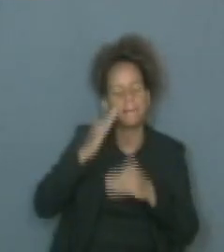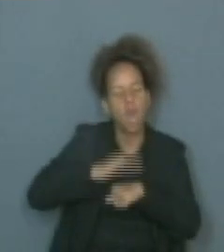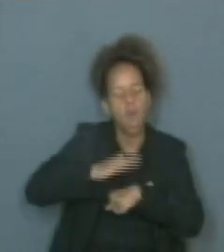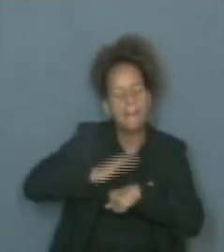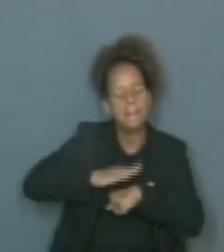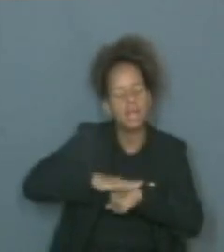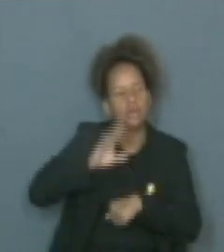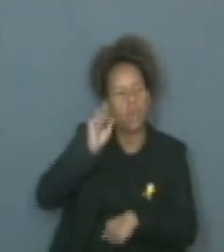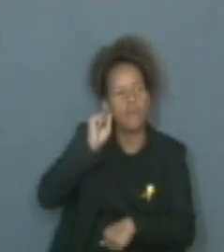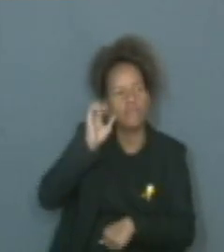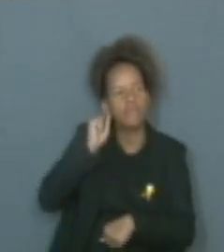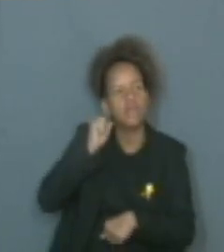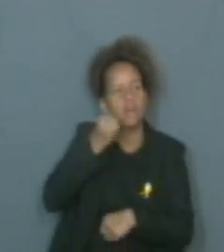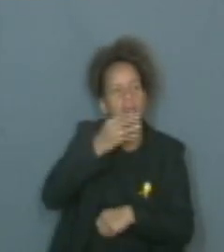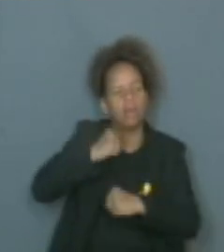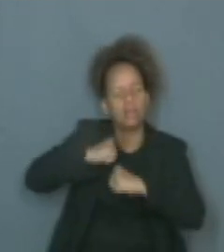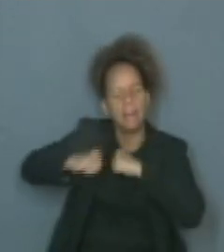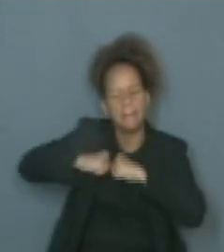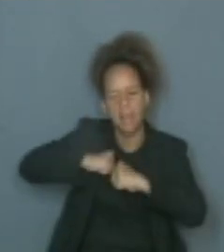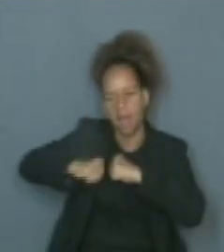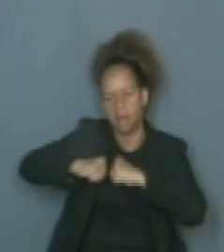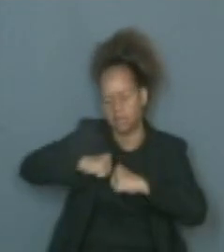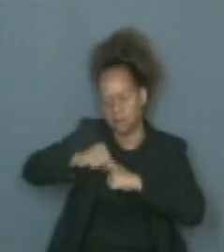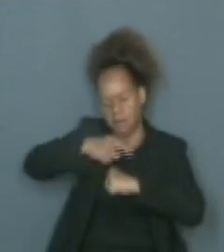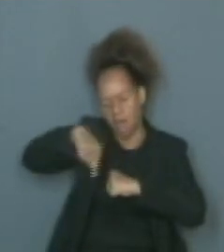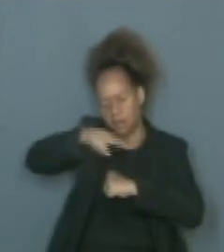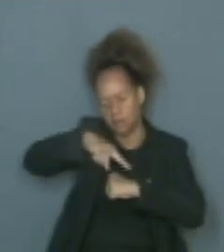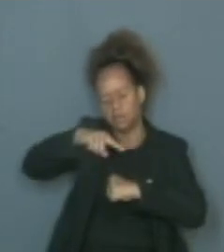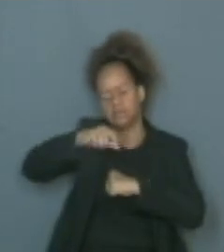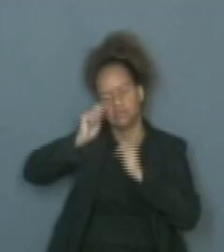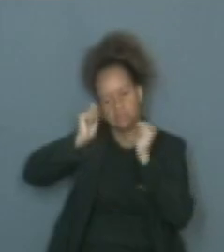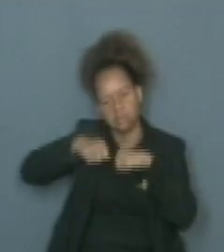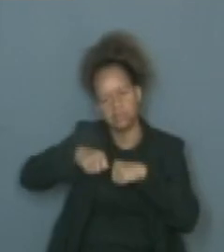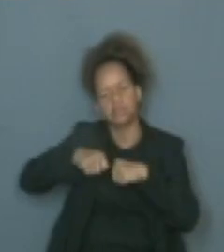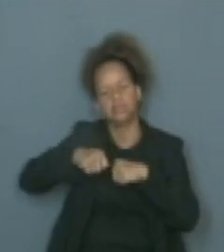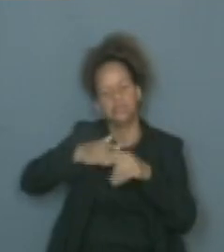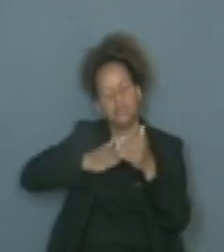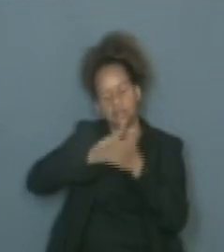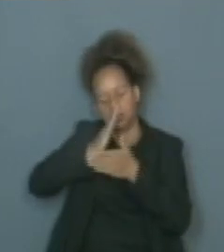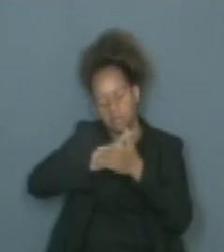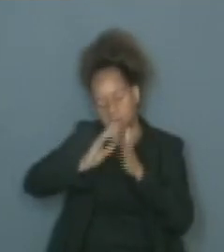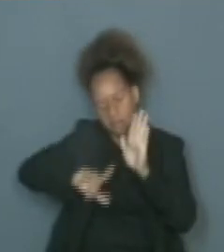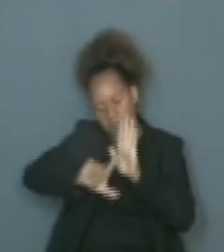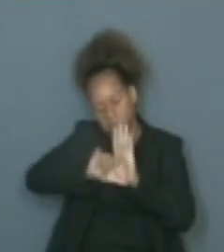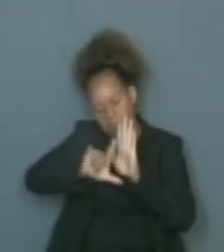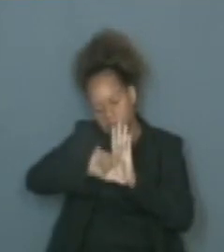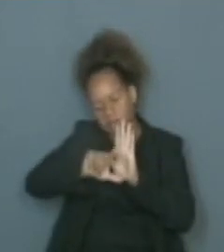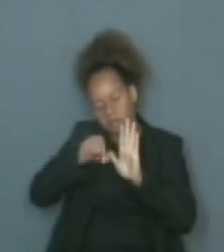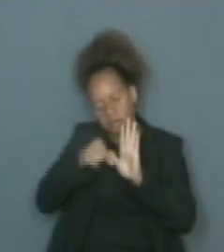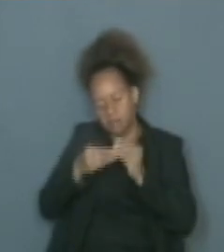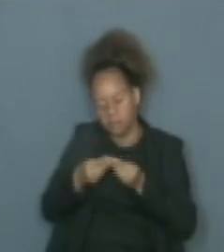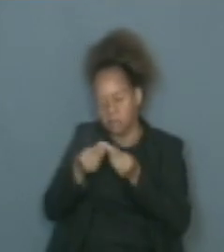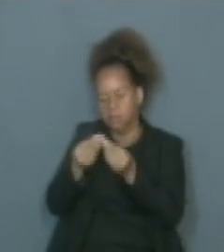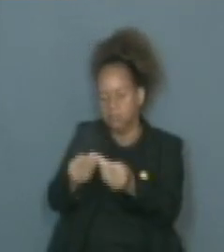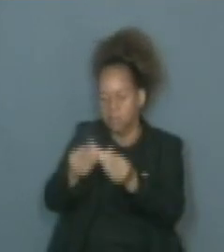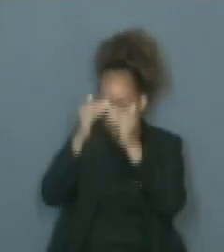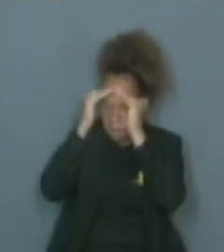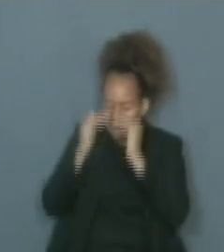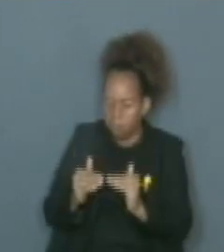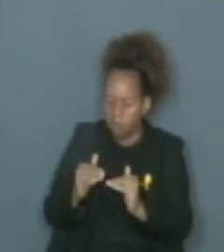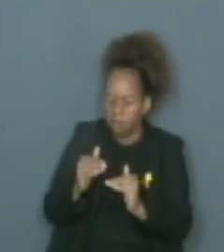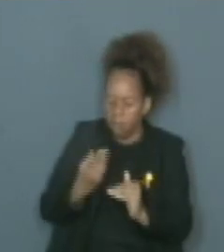preciso que haja o bom debate, para que nós possamos aprovar leis que levem dignidade para a vida